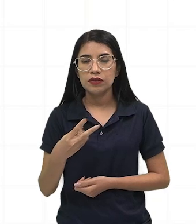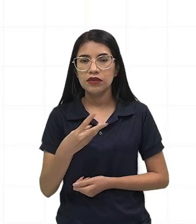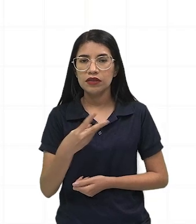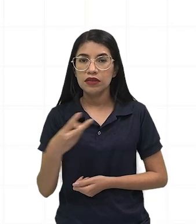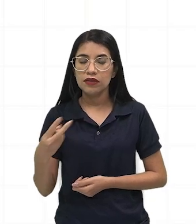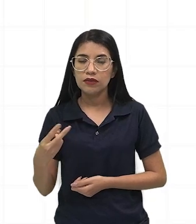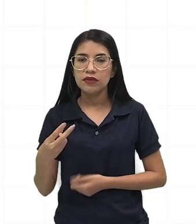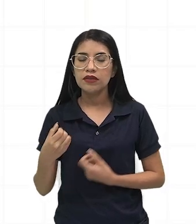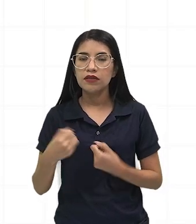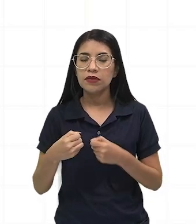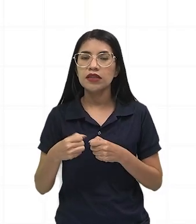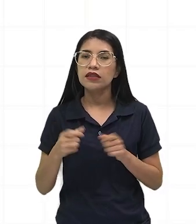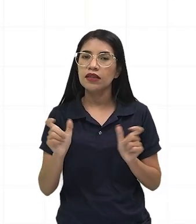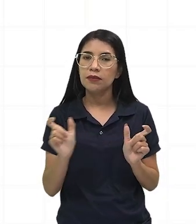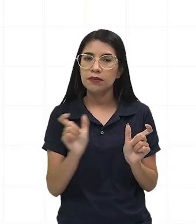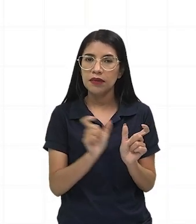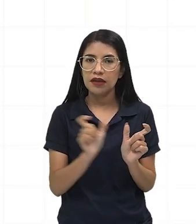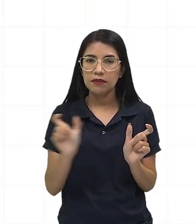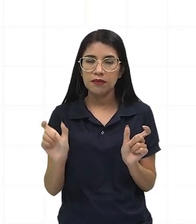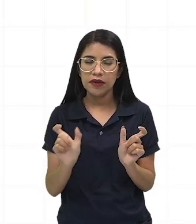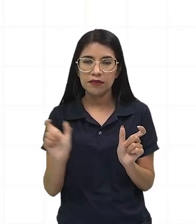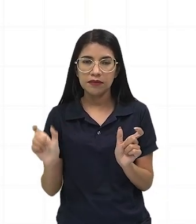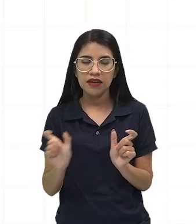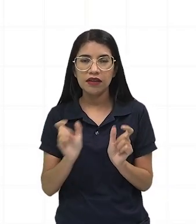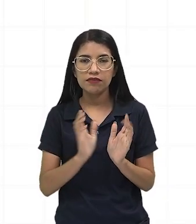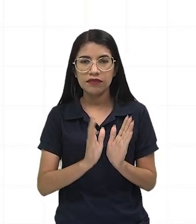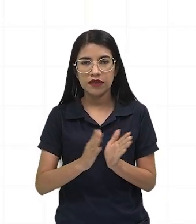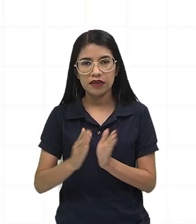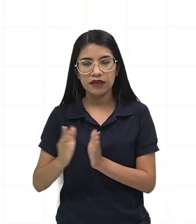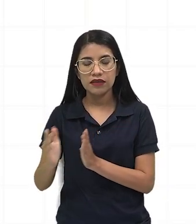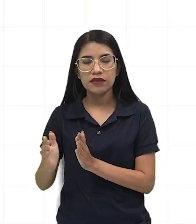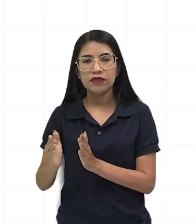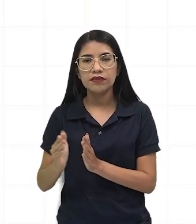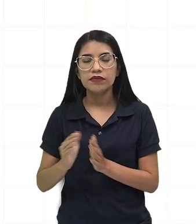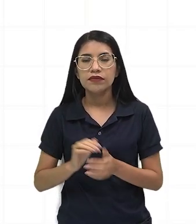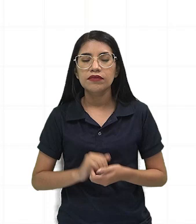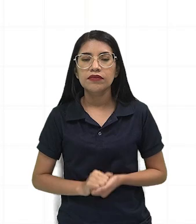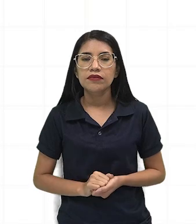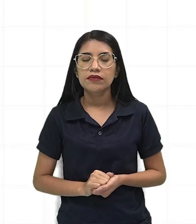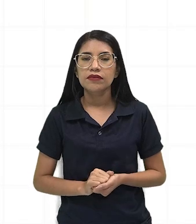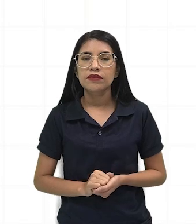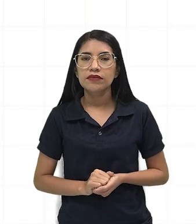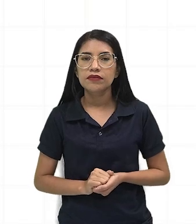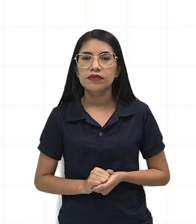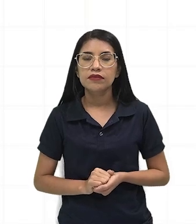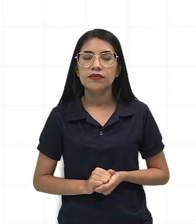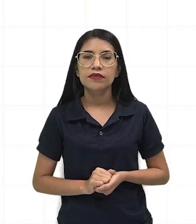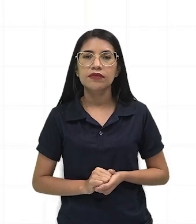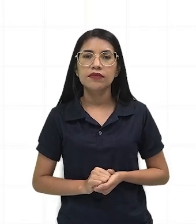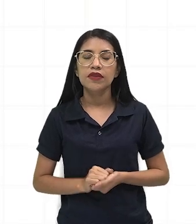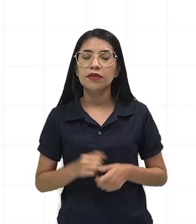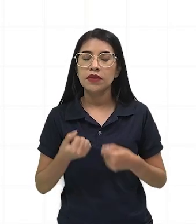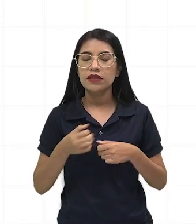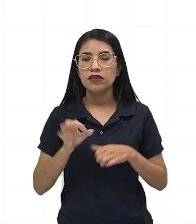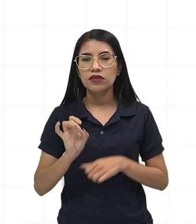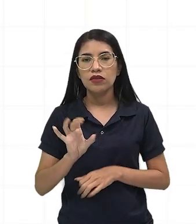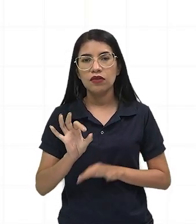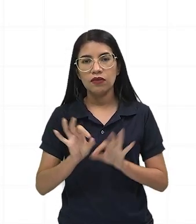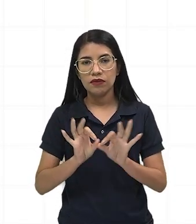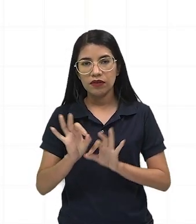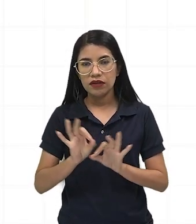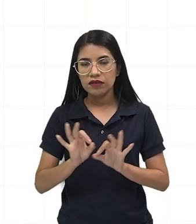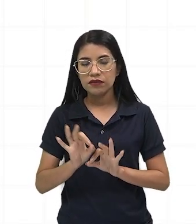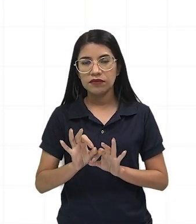os três, olha. 1, 2, 3. Não pode excluir ninguém. Você só organiza em ordem